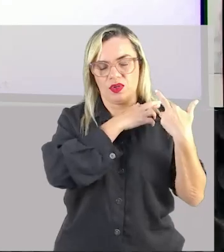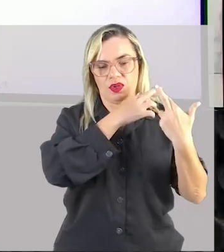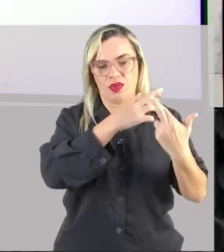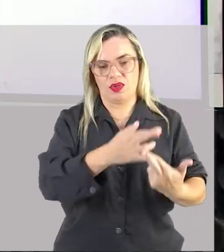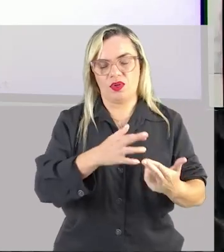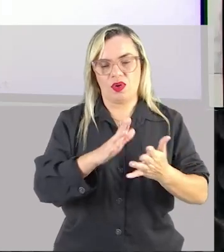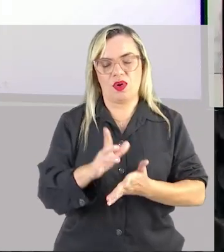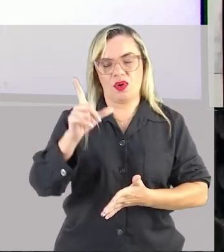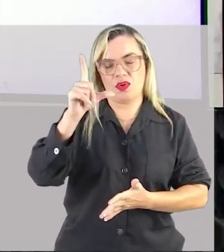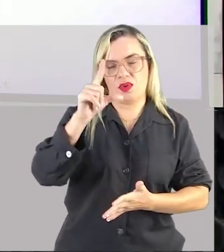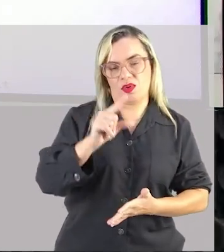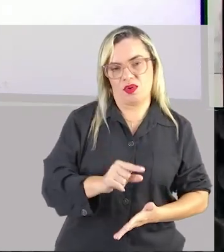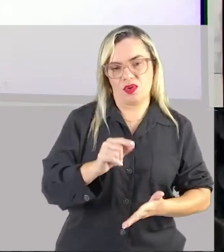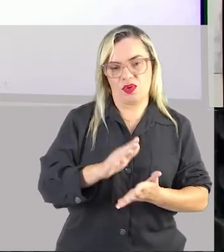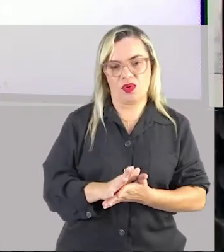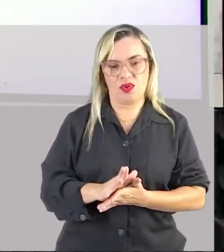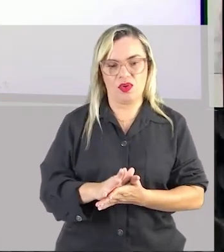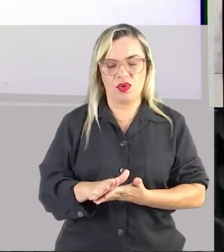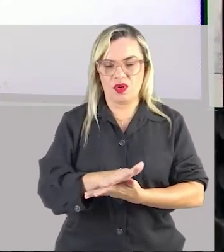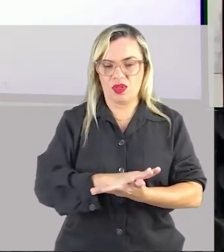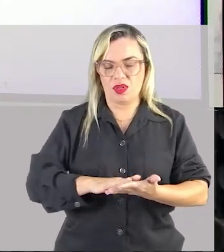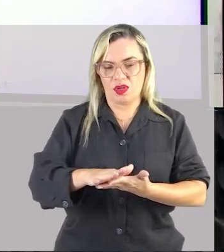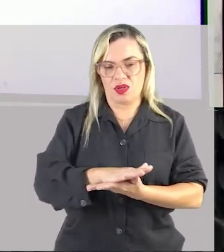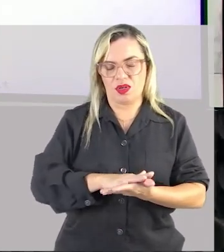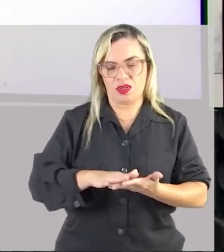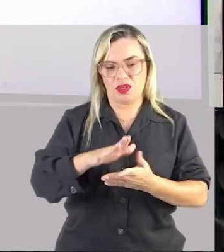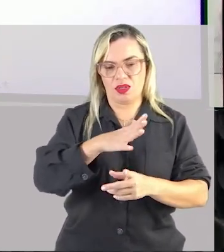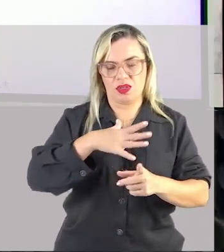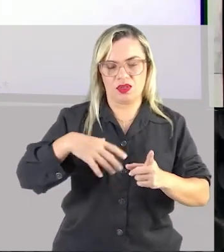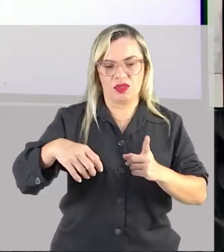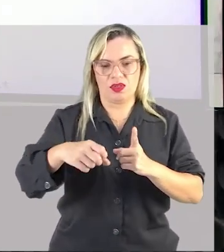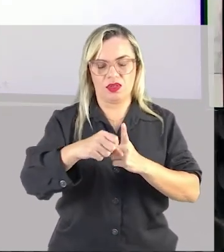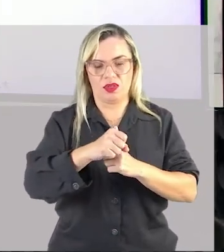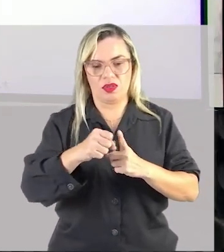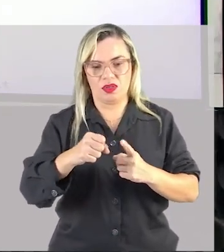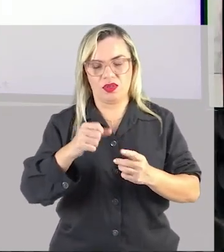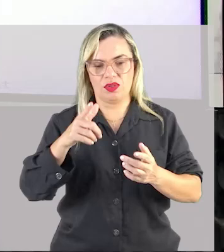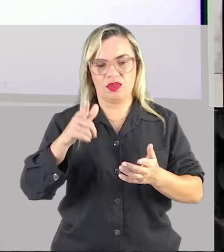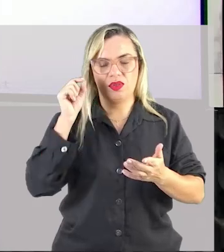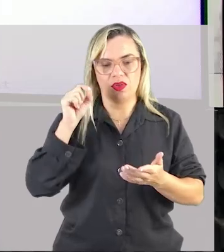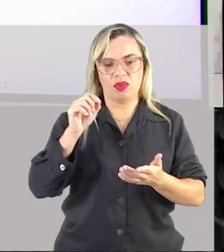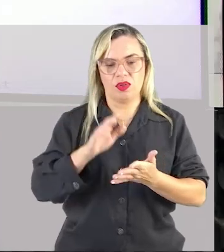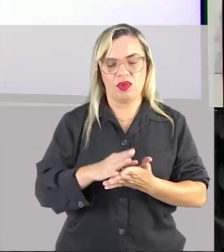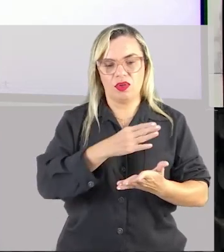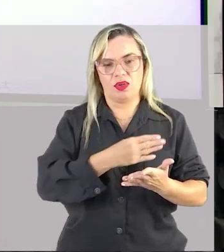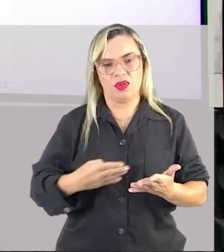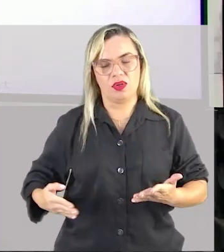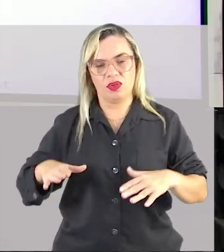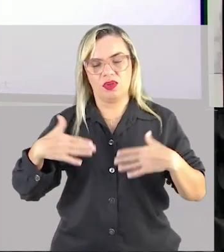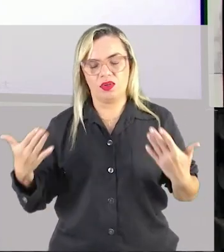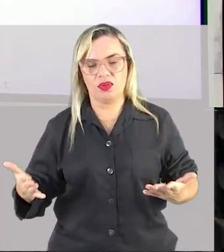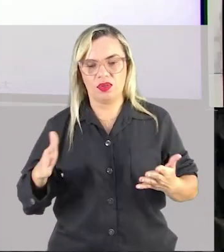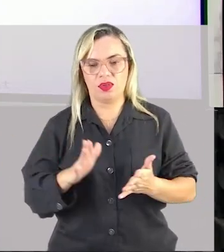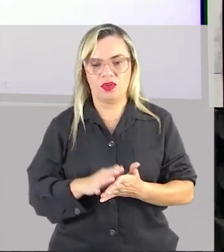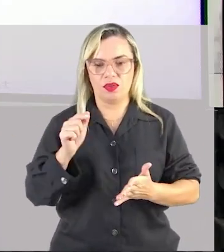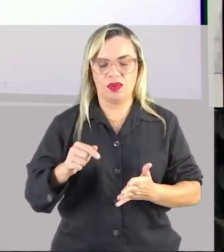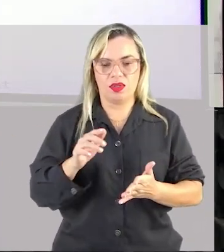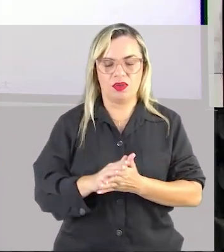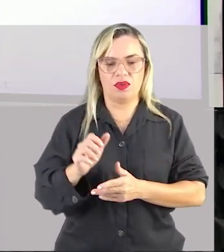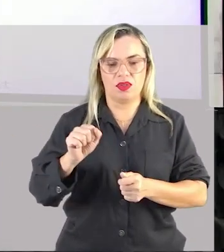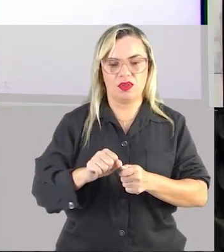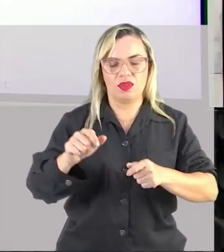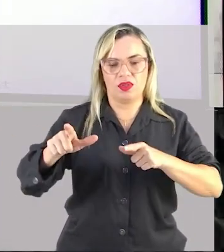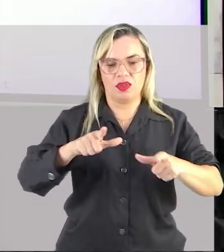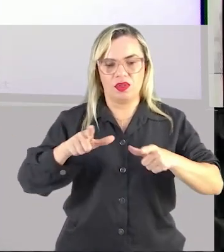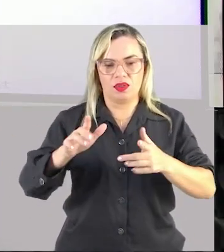nulas ferramentas que o Estado ou a sociedade lhes dão para exercer a maternidade. Aí embaixo tem outra informação.